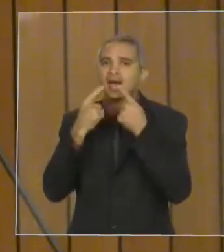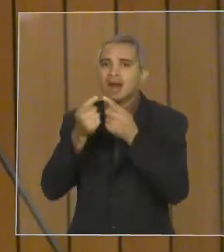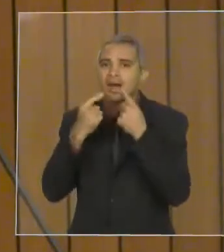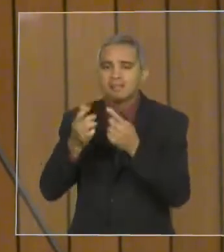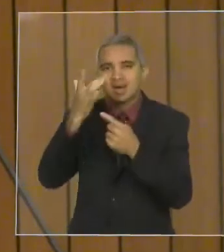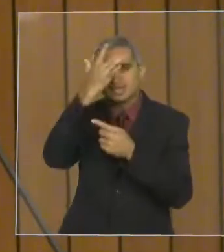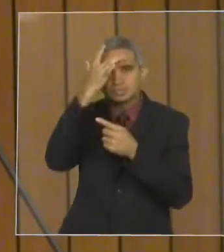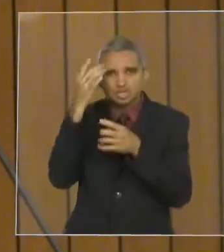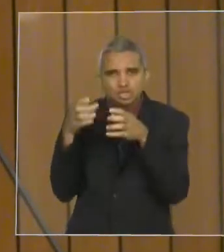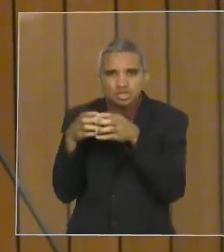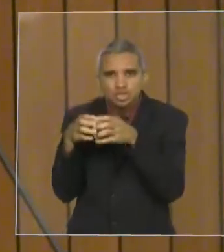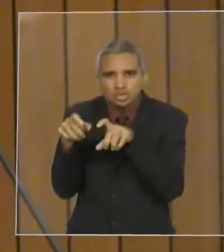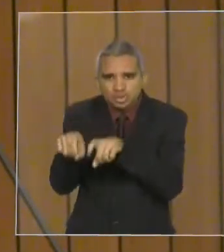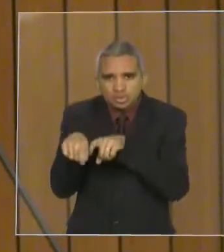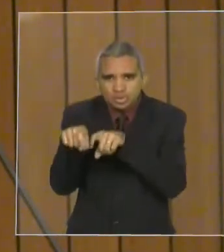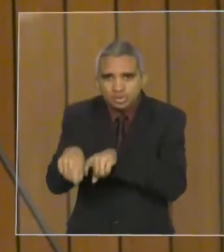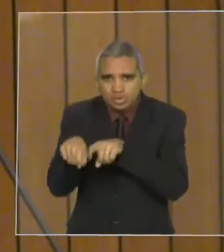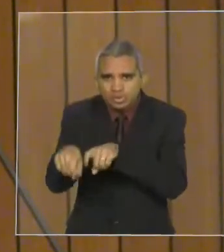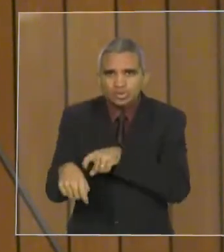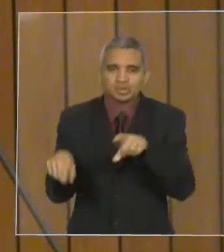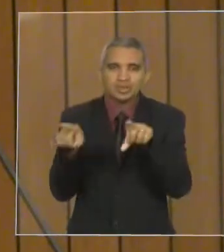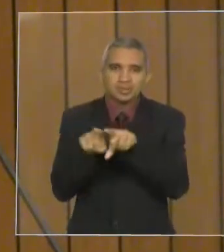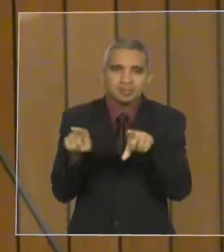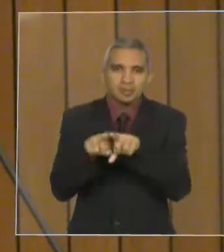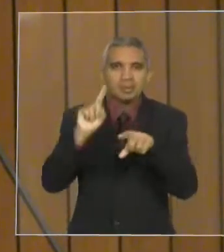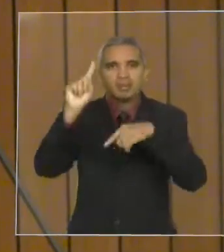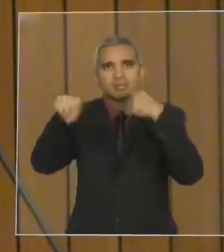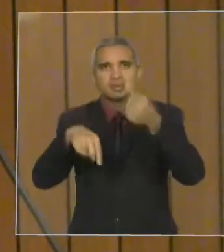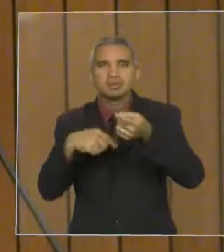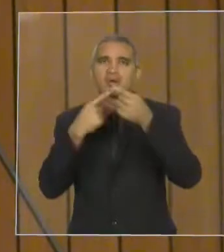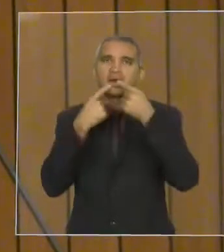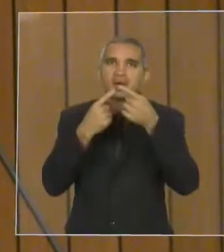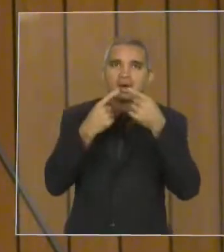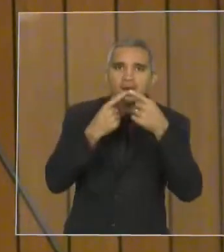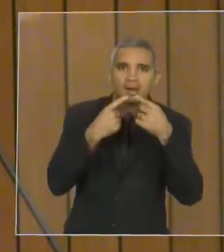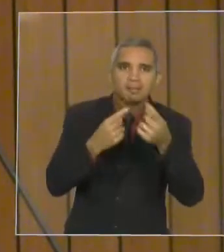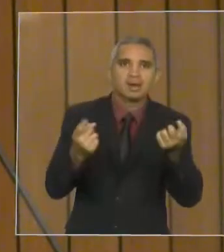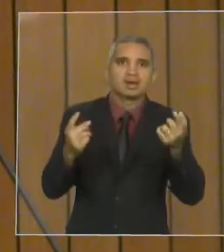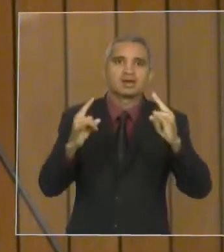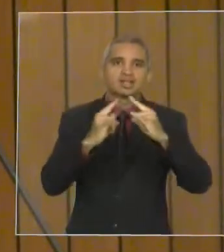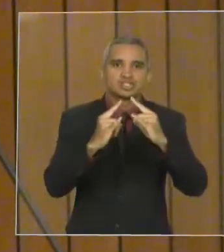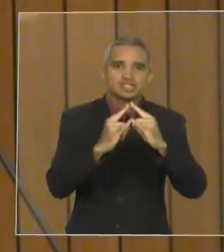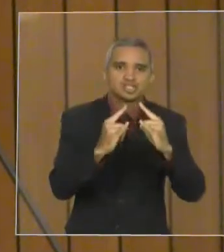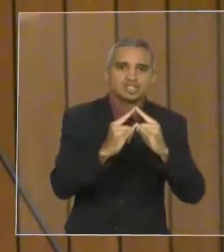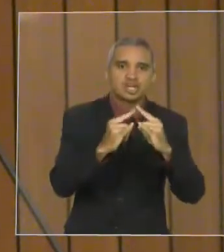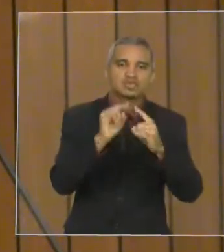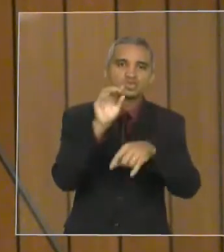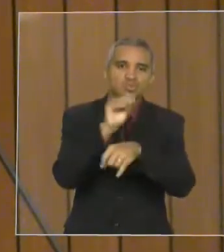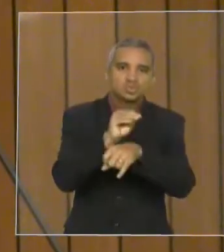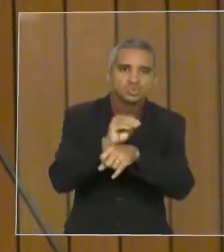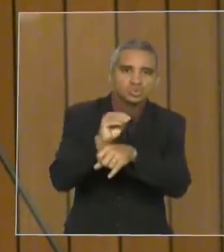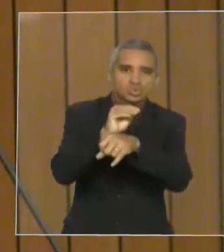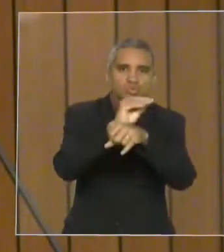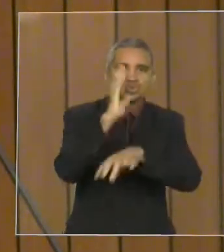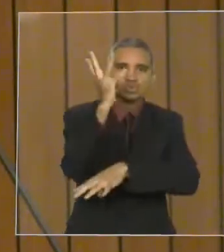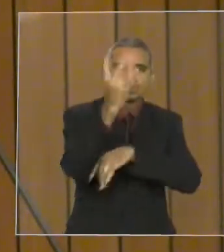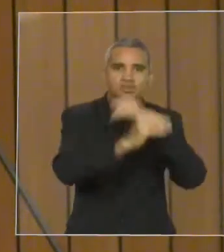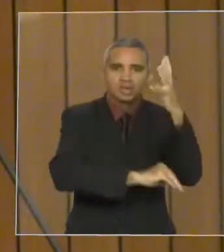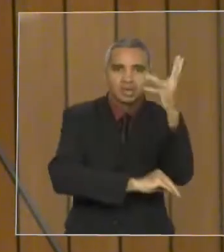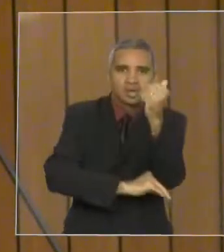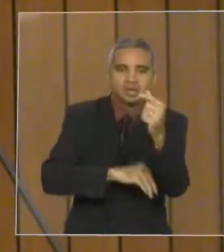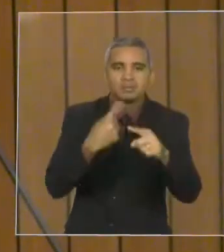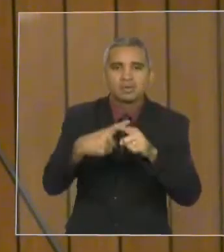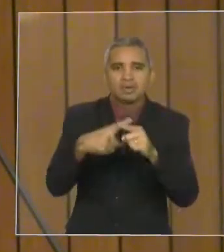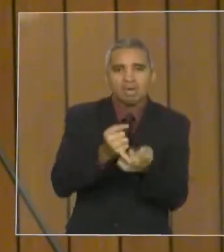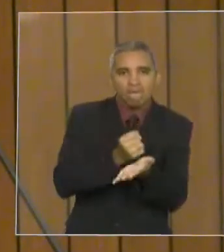adianta reclamar com as entidades não governamentais que tratam da preservação do meio ambiente, porque o projeto já foi aprovado e já